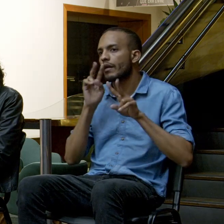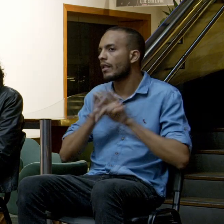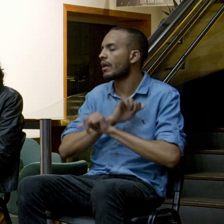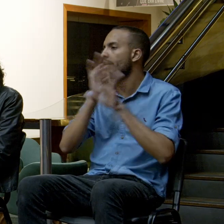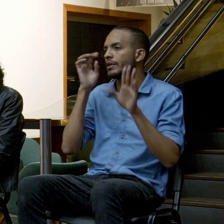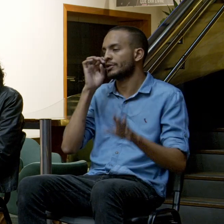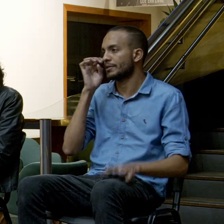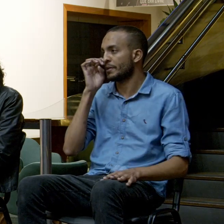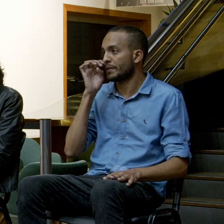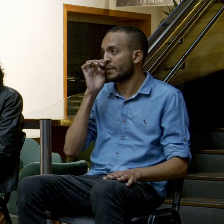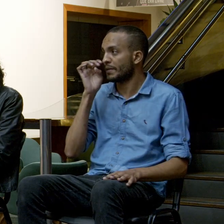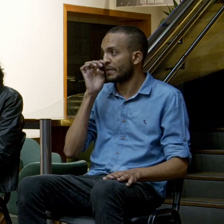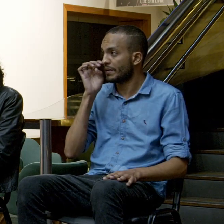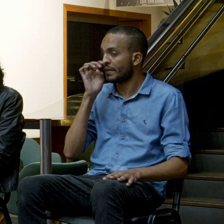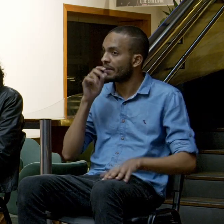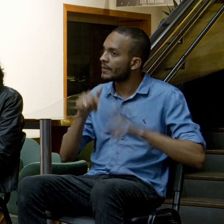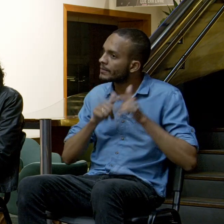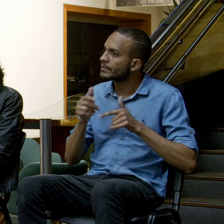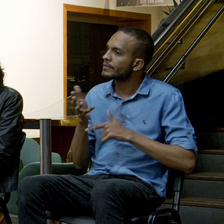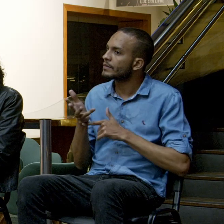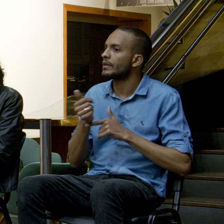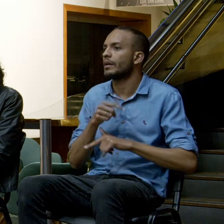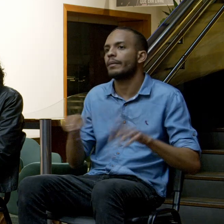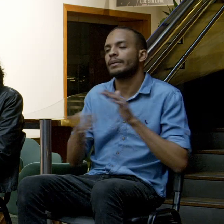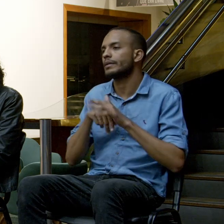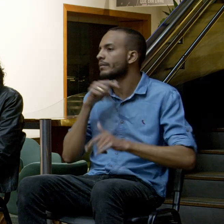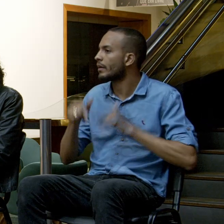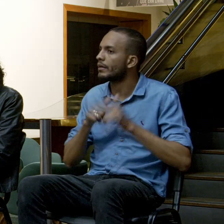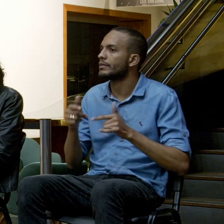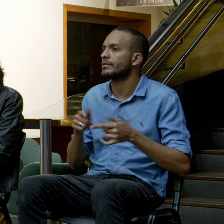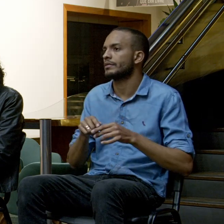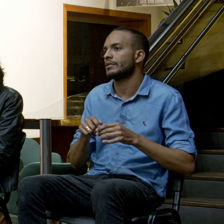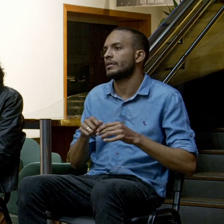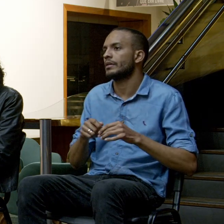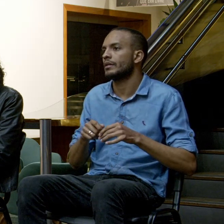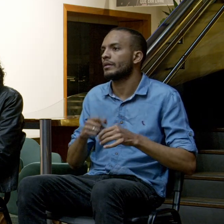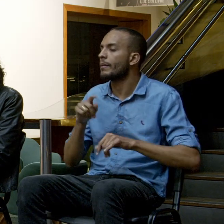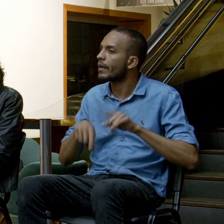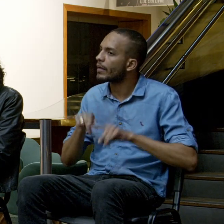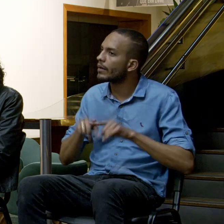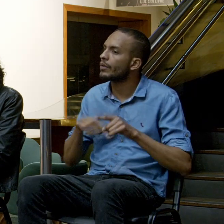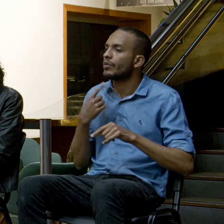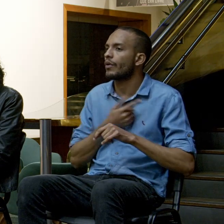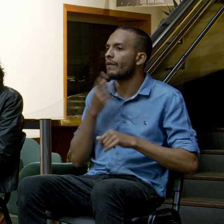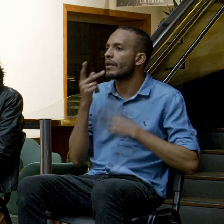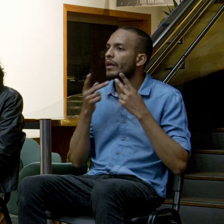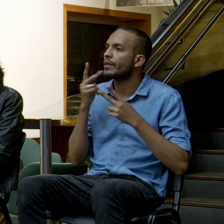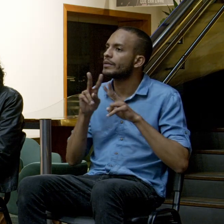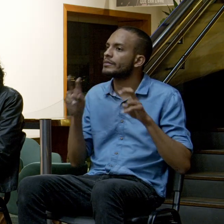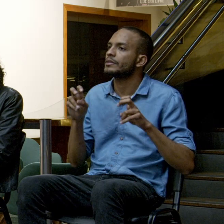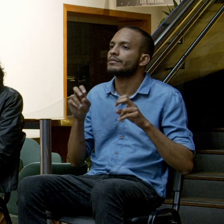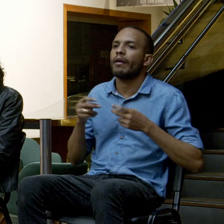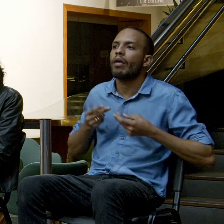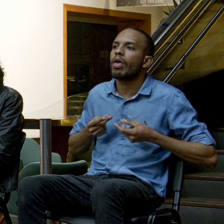claramente que um trabalho de arte é trabalho, né? Aquilo é material, e a gente não está falando sobre